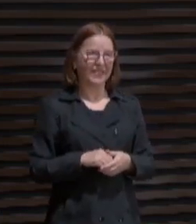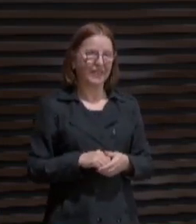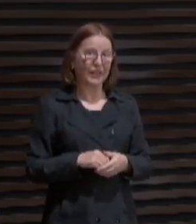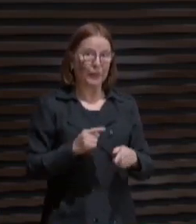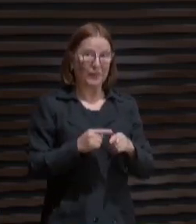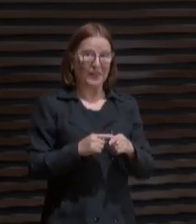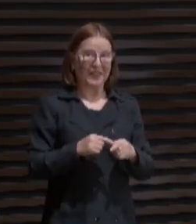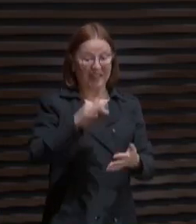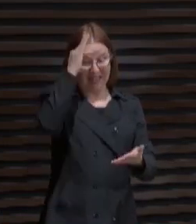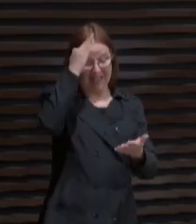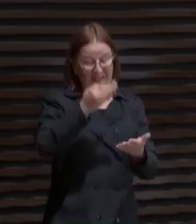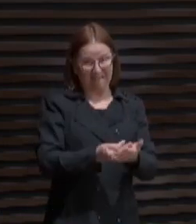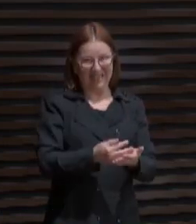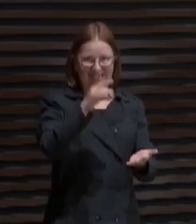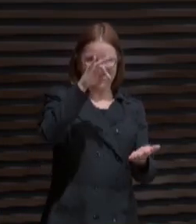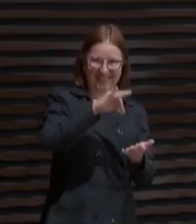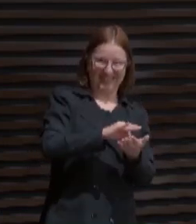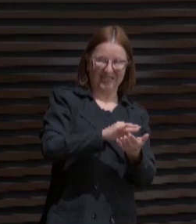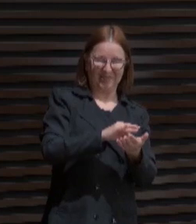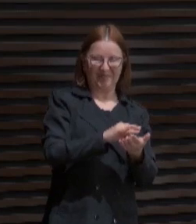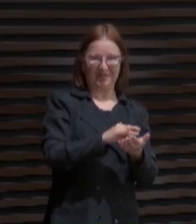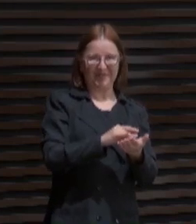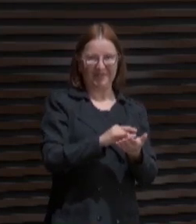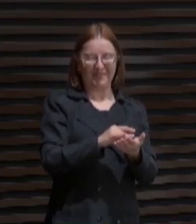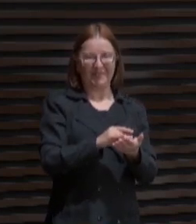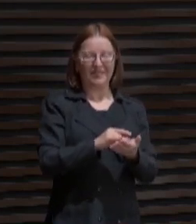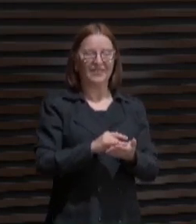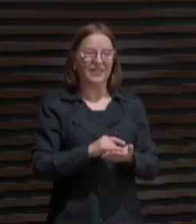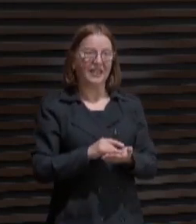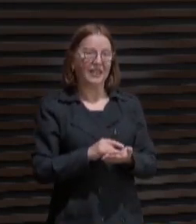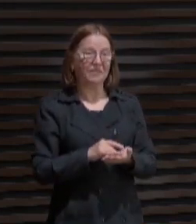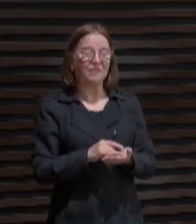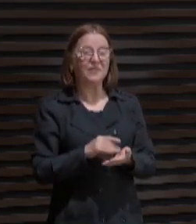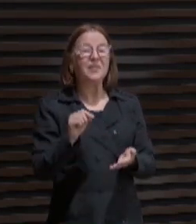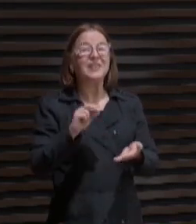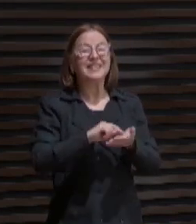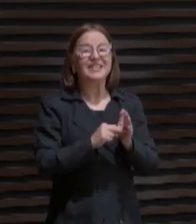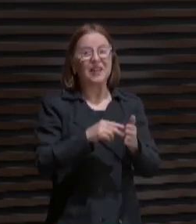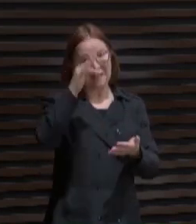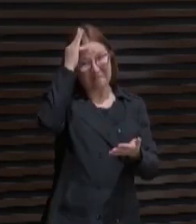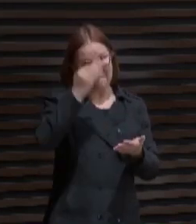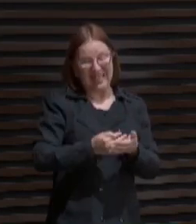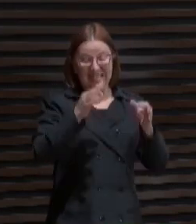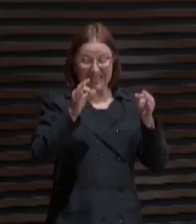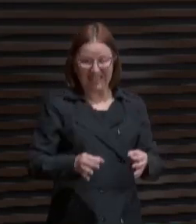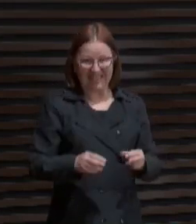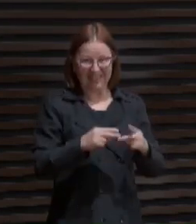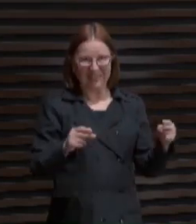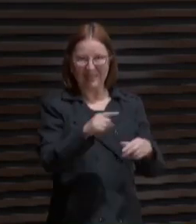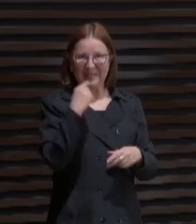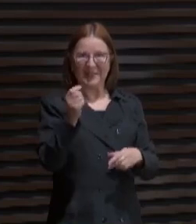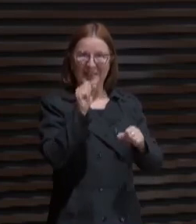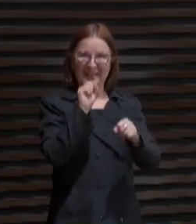genuína fé, muito mais além, o que é a fé? É a certeza de coisas que esperam,